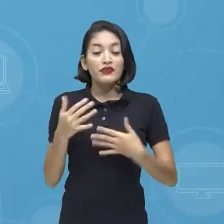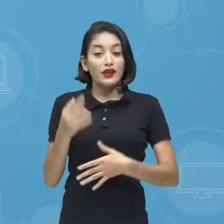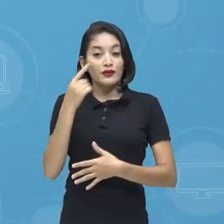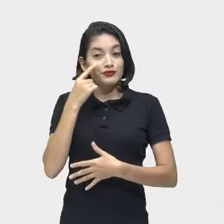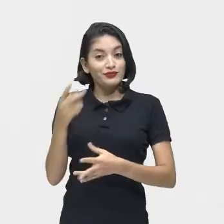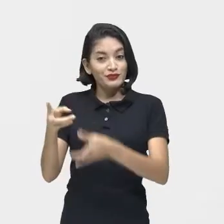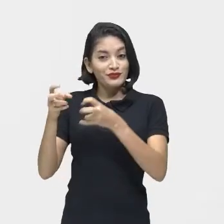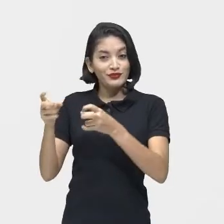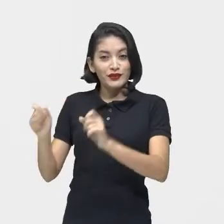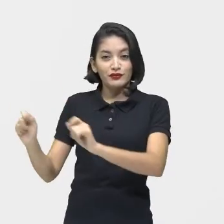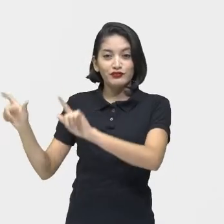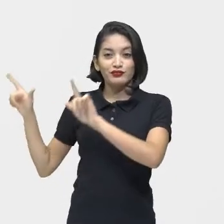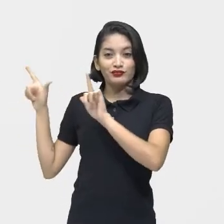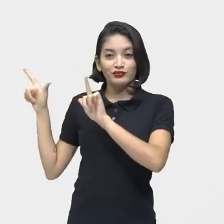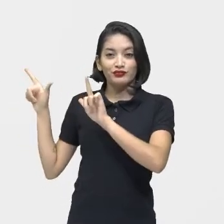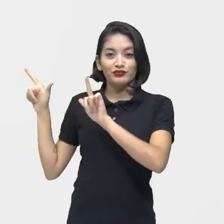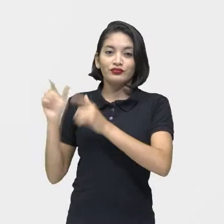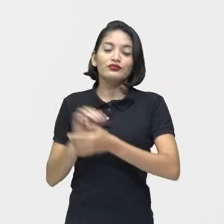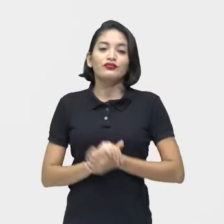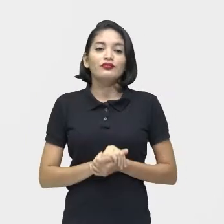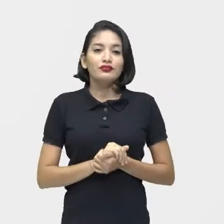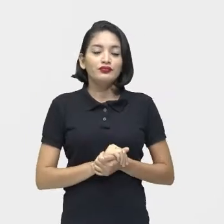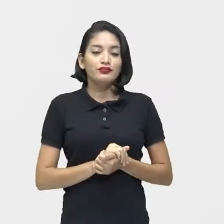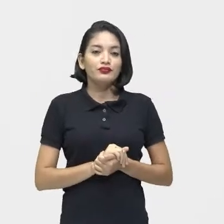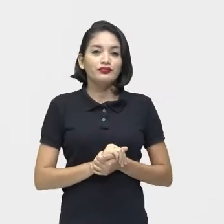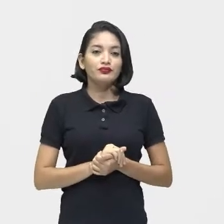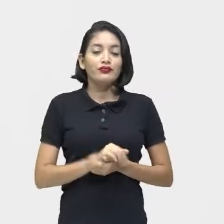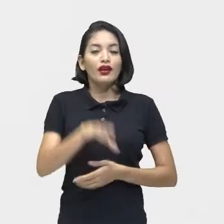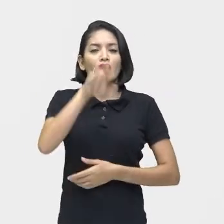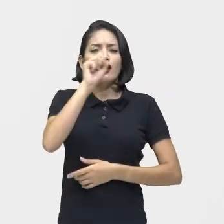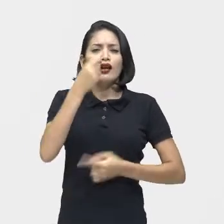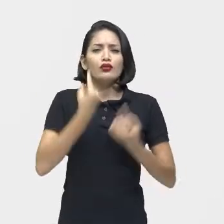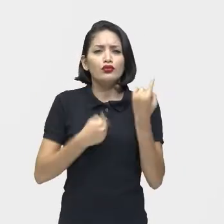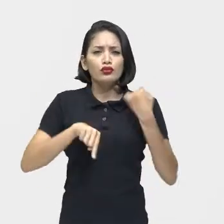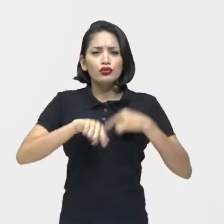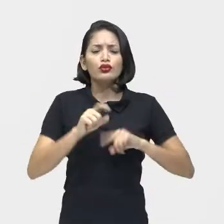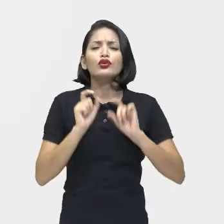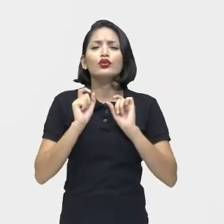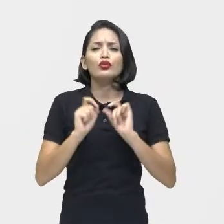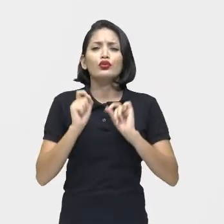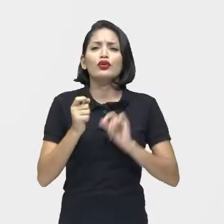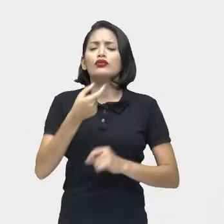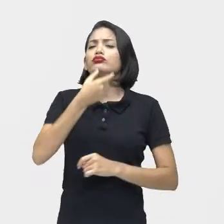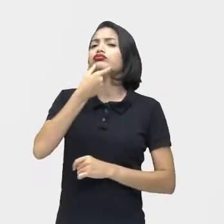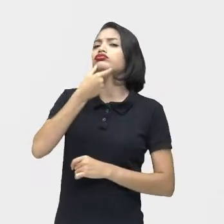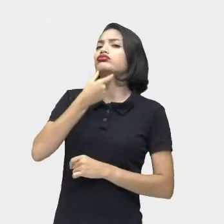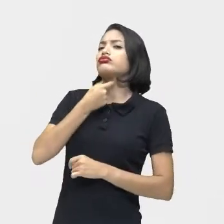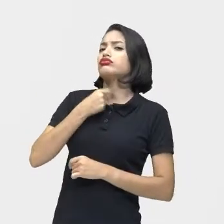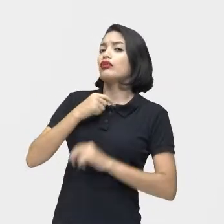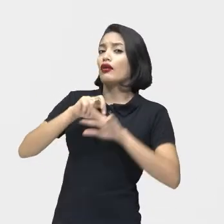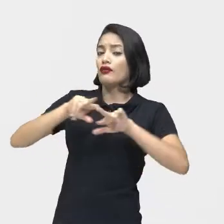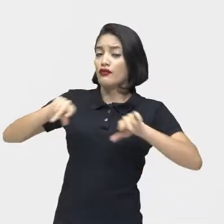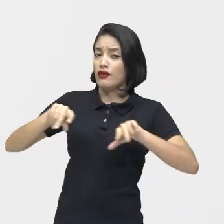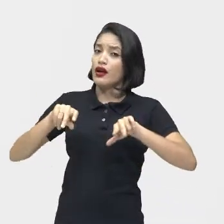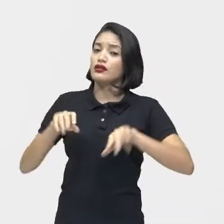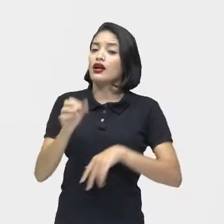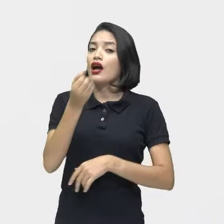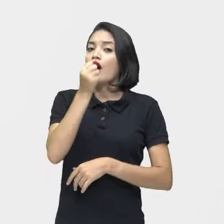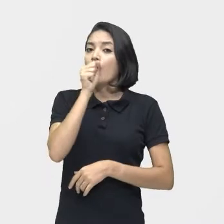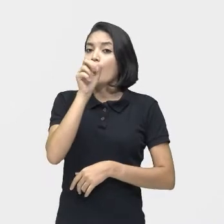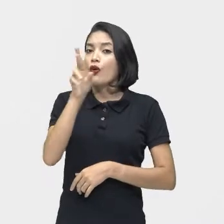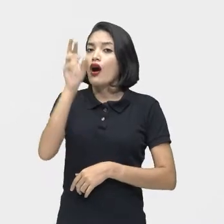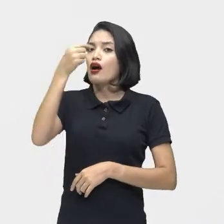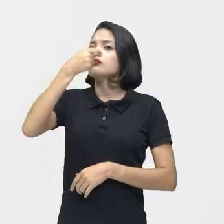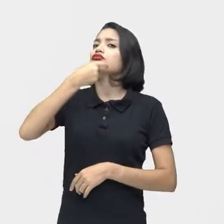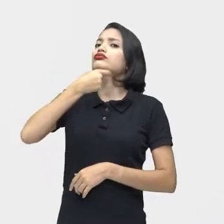nossa próxima imagem que o sistema respiratório, ele é formado por vias respiratórias, por onde o ar passa